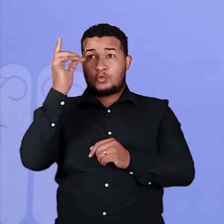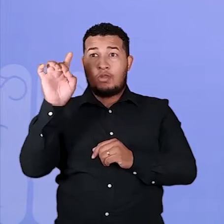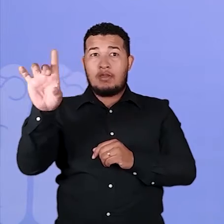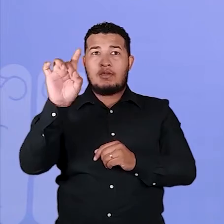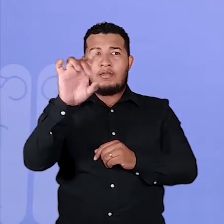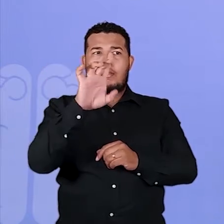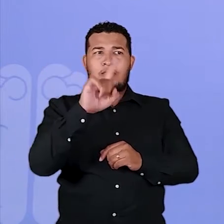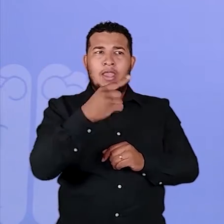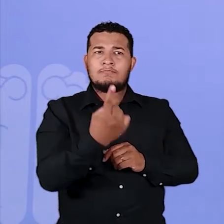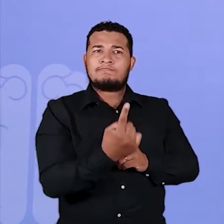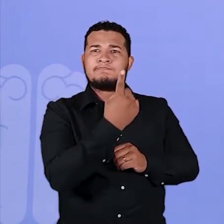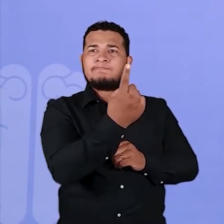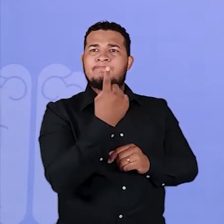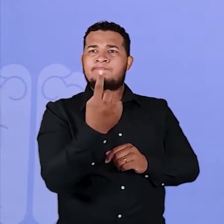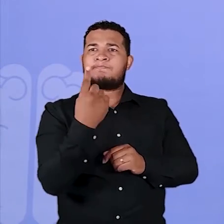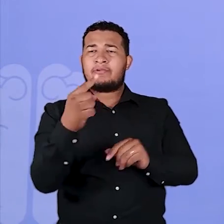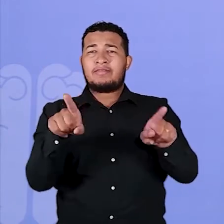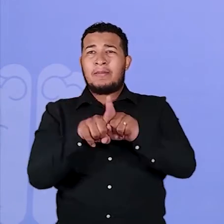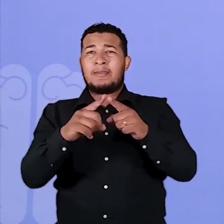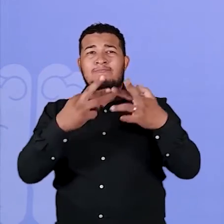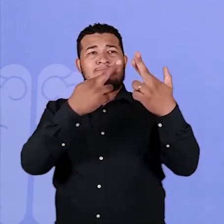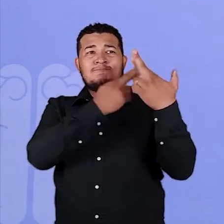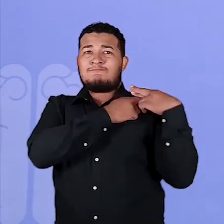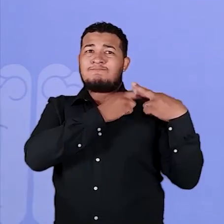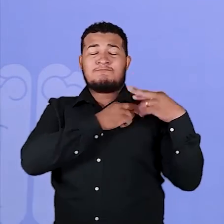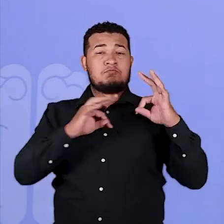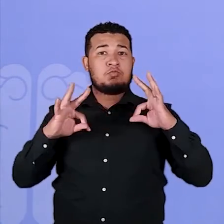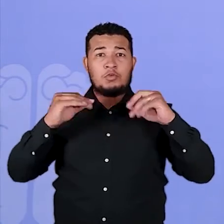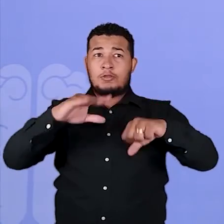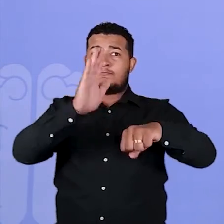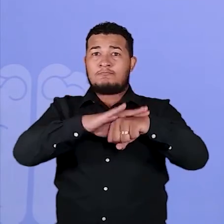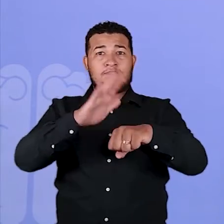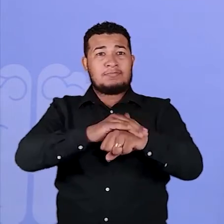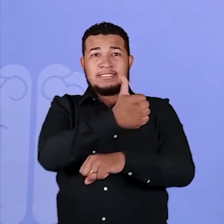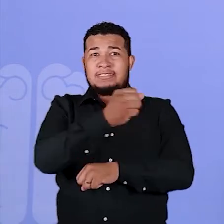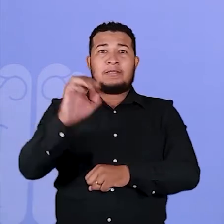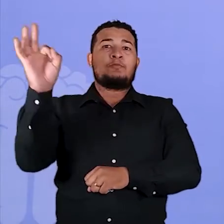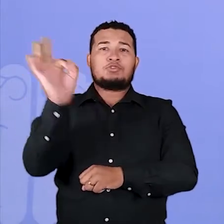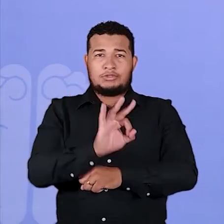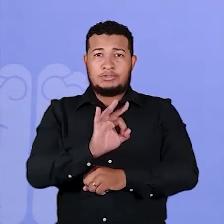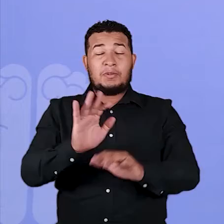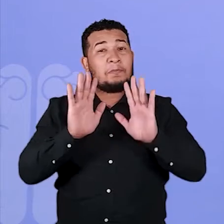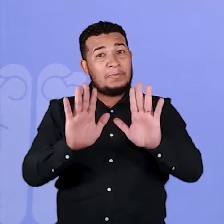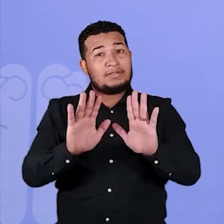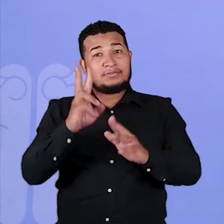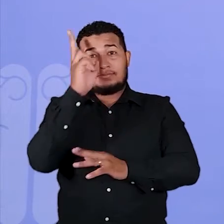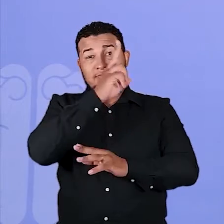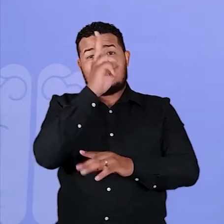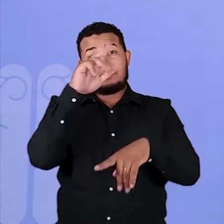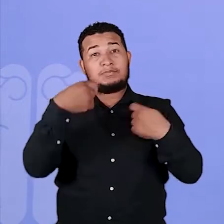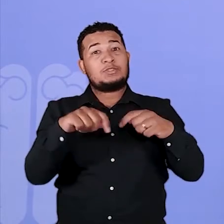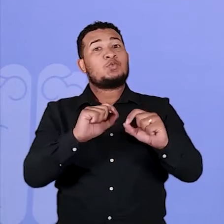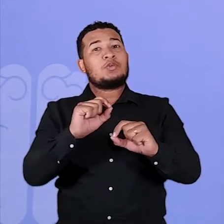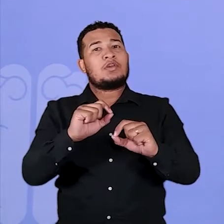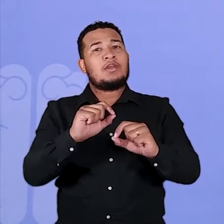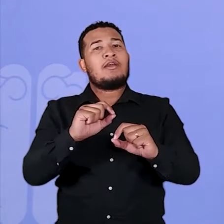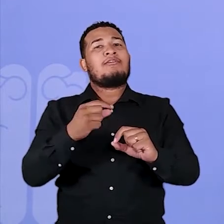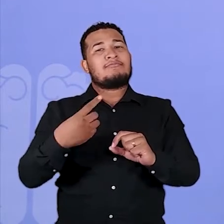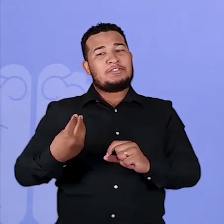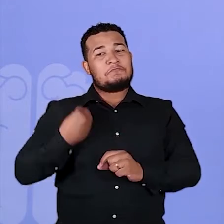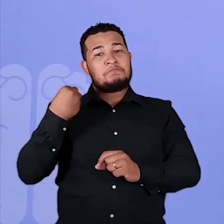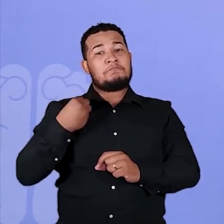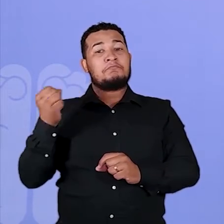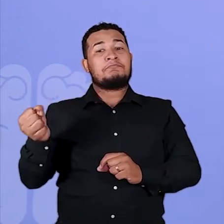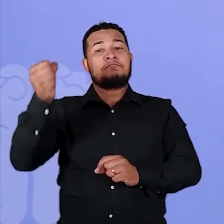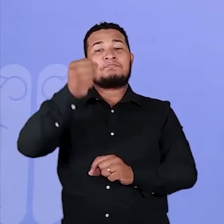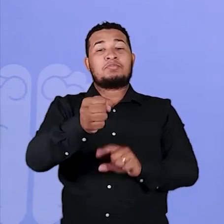pessoa fosse única e inteiramente responsável por si só, mas a gente precisa lembrar que nós fazemos parte